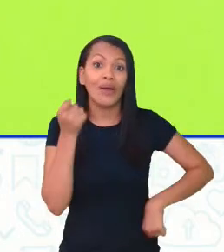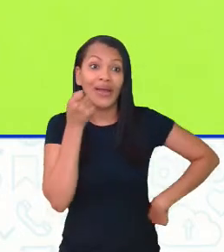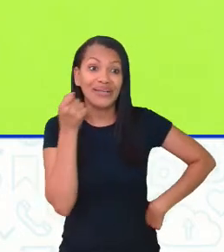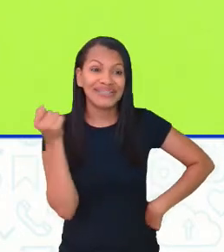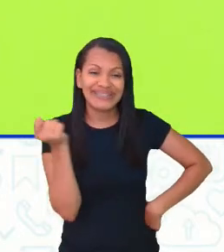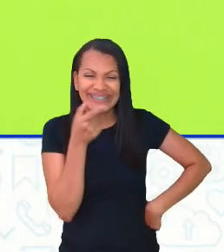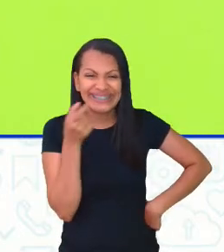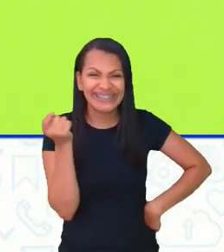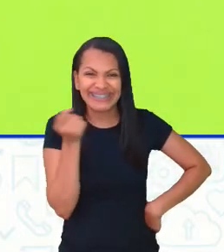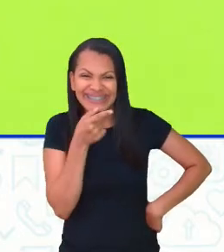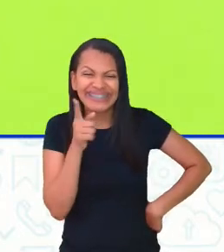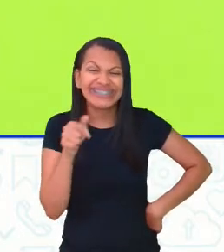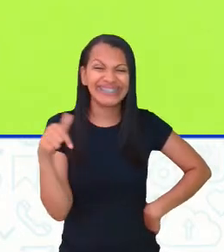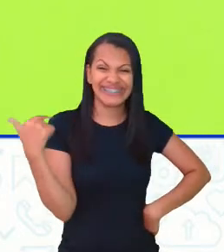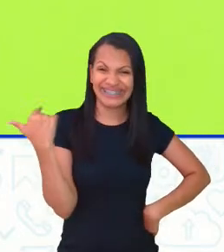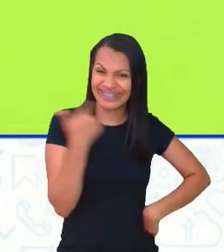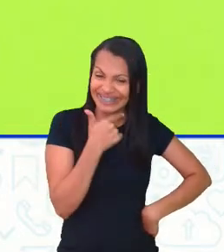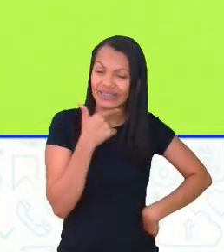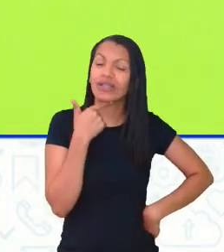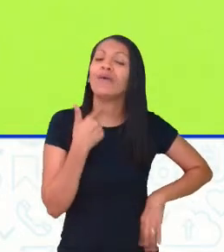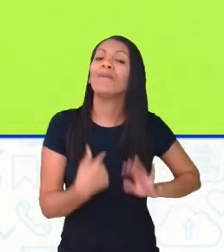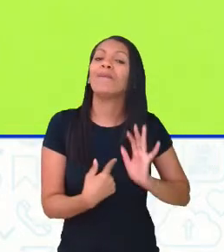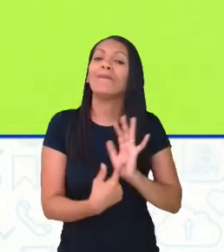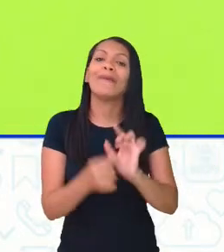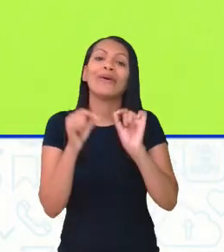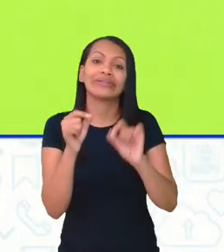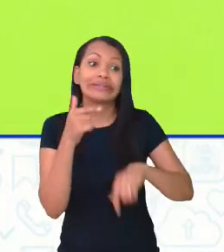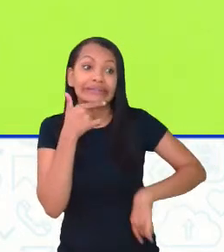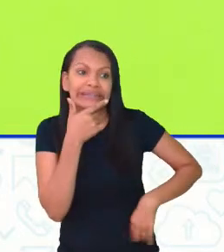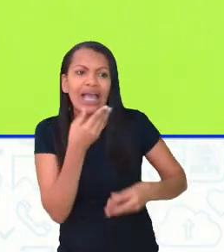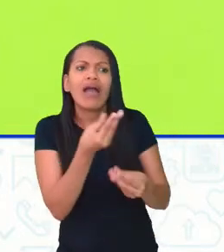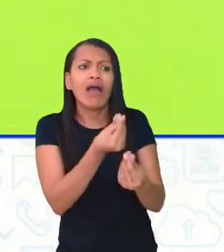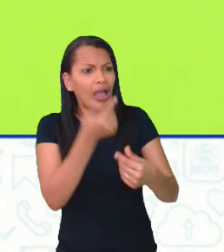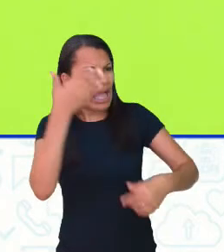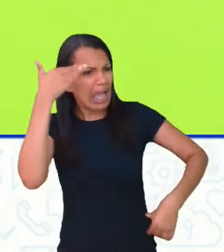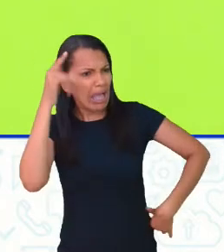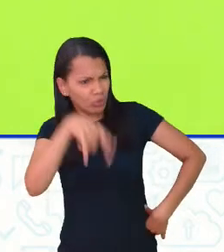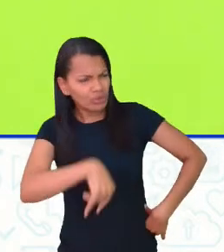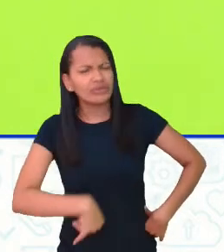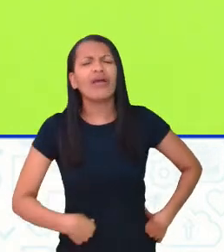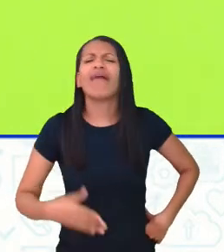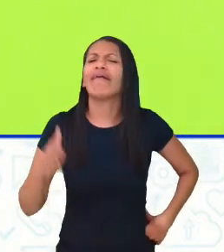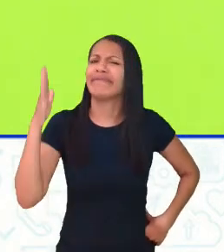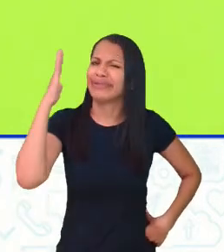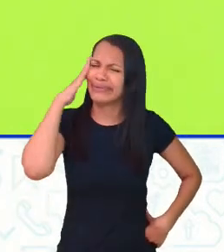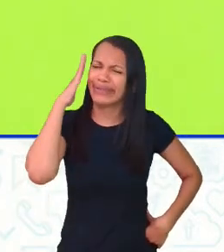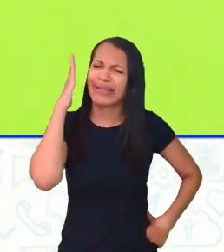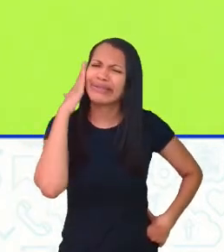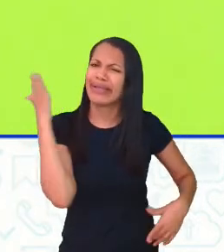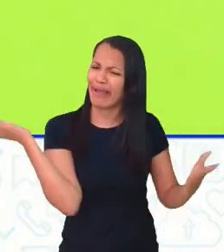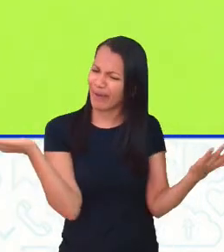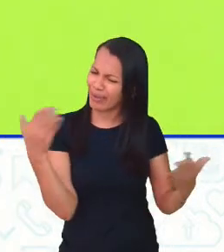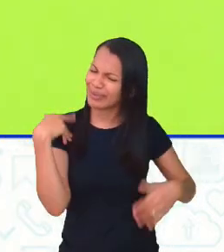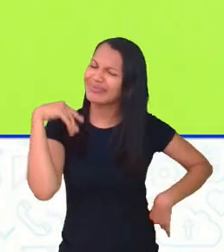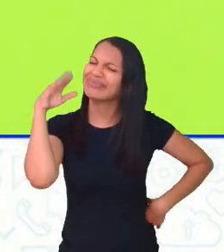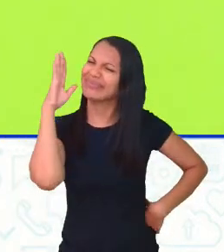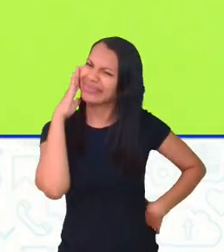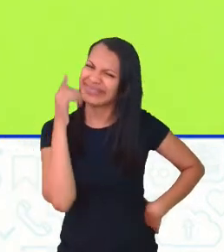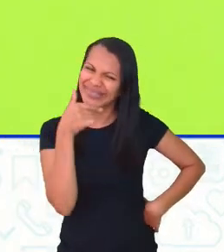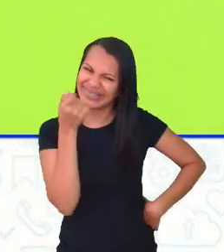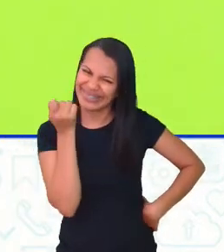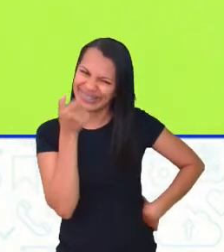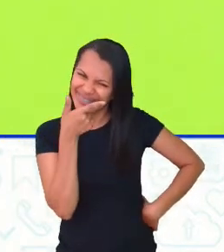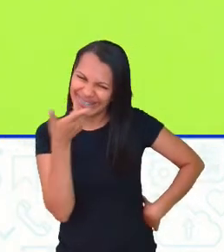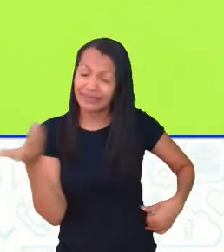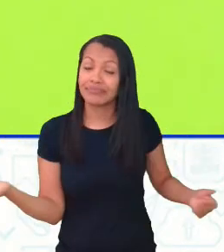que peculiar, né? Ela evidencia a peculiaridade, tá? Tanto nas crônicas narrativas quanto nas jornalísticas,